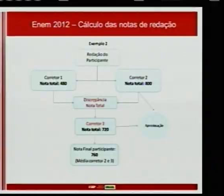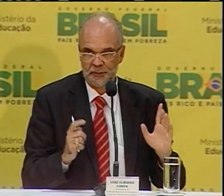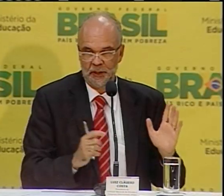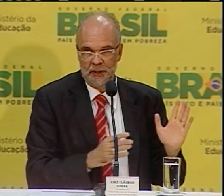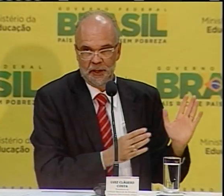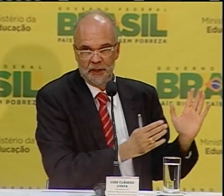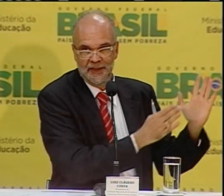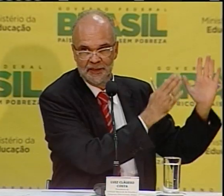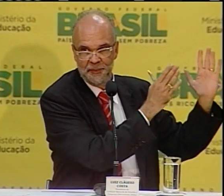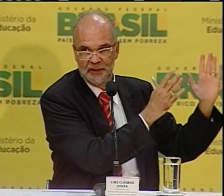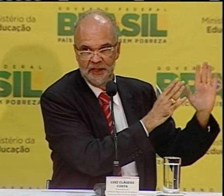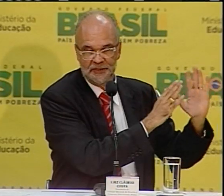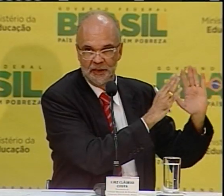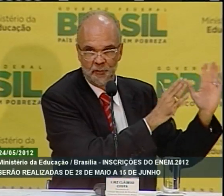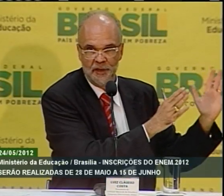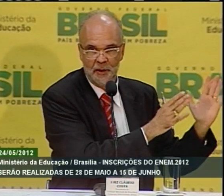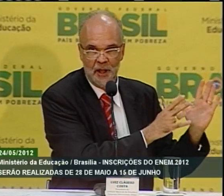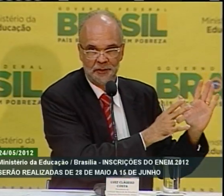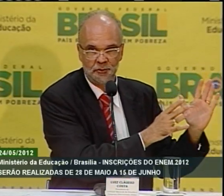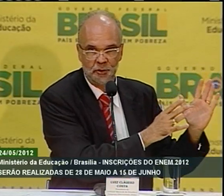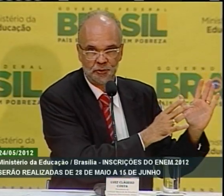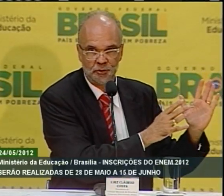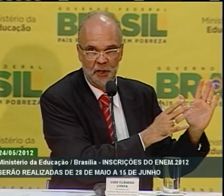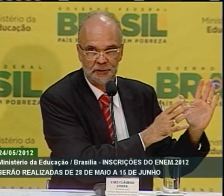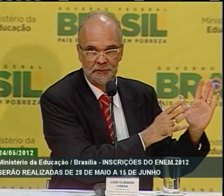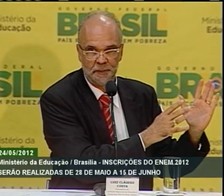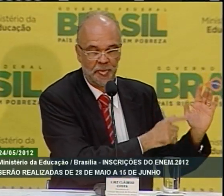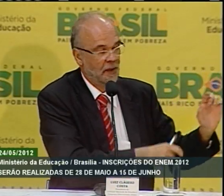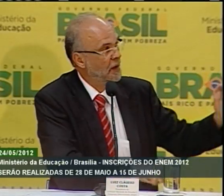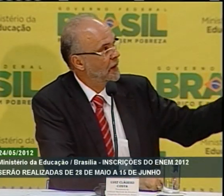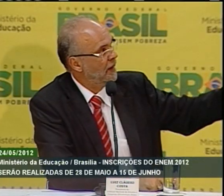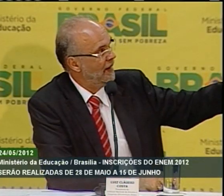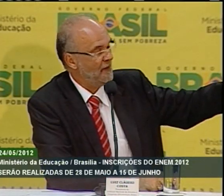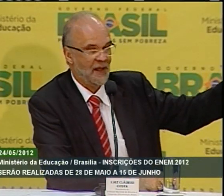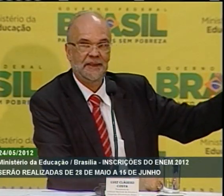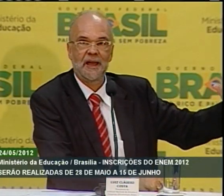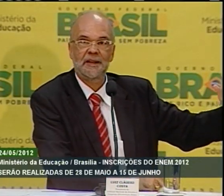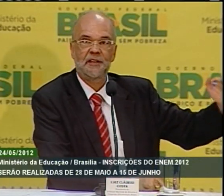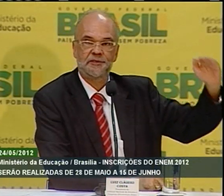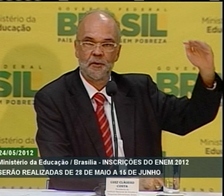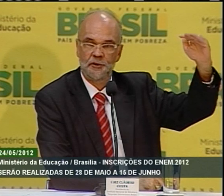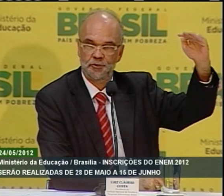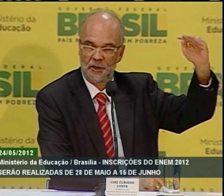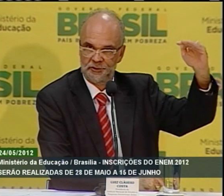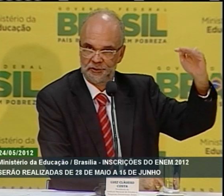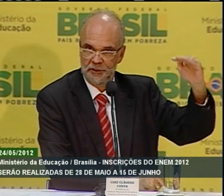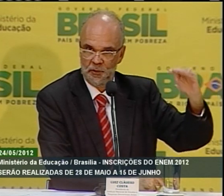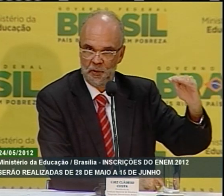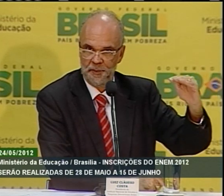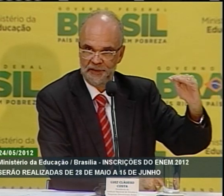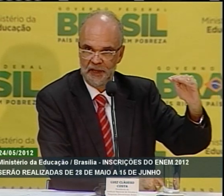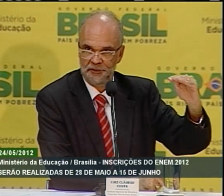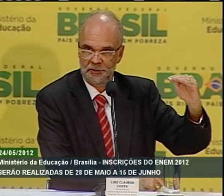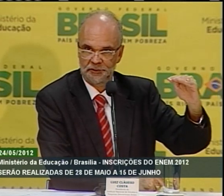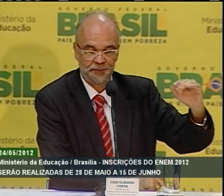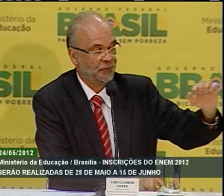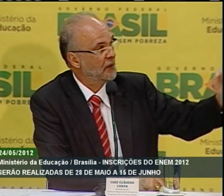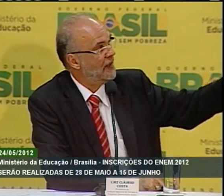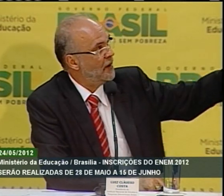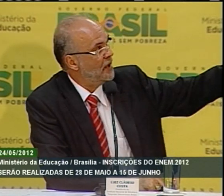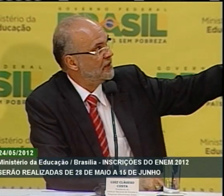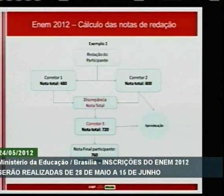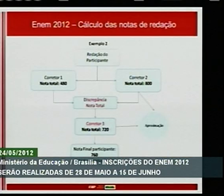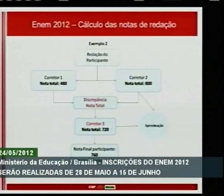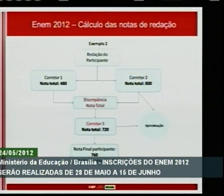repito independente ele não vê a nota dos outros dois ele avalia a redação nas suas cinco competências